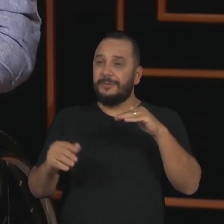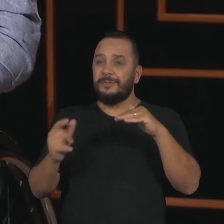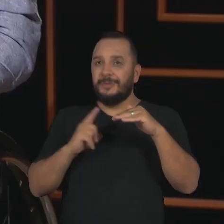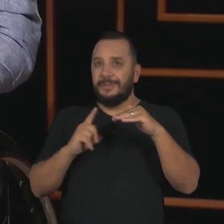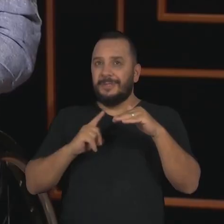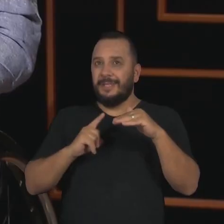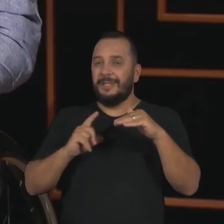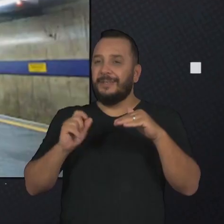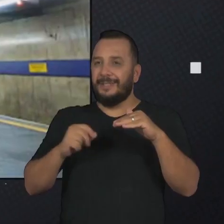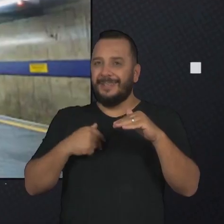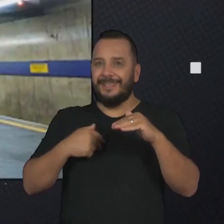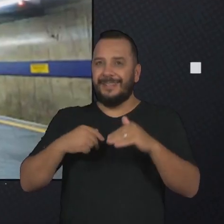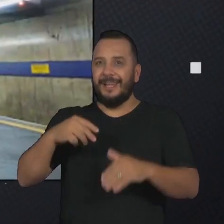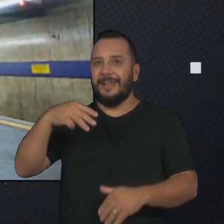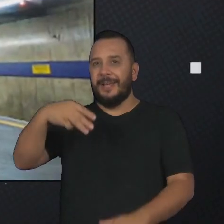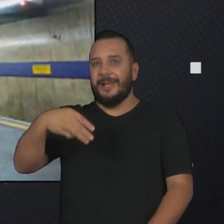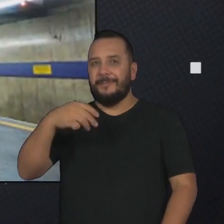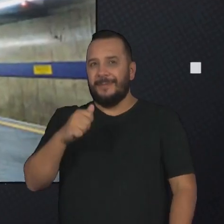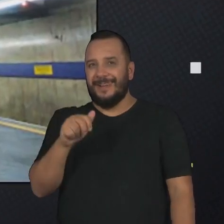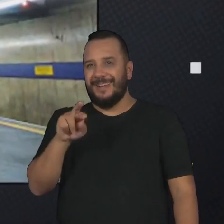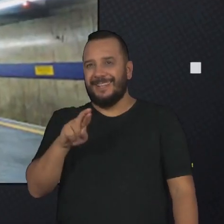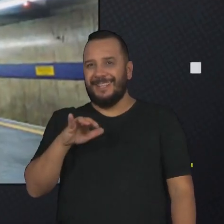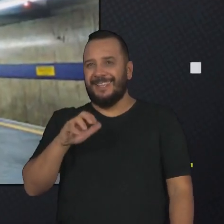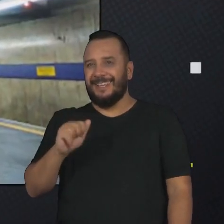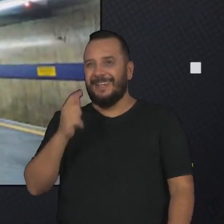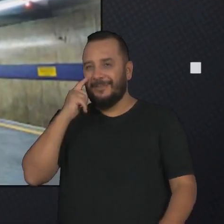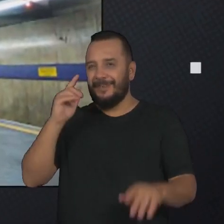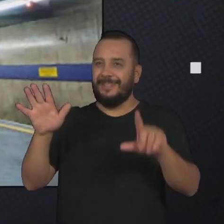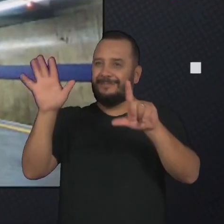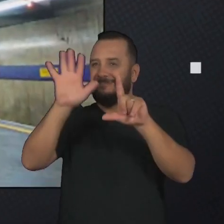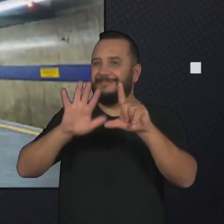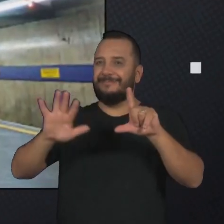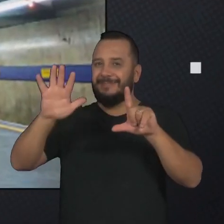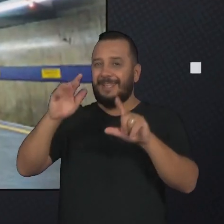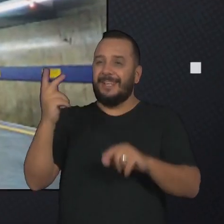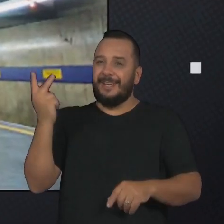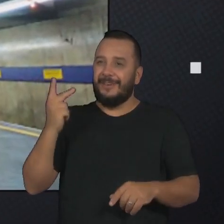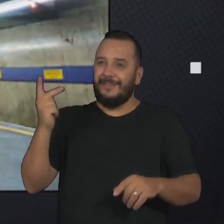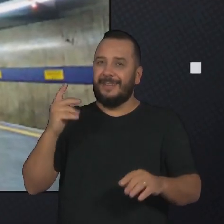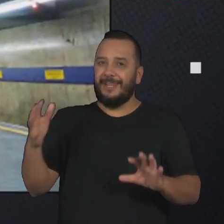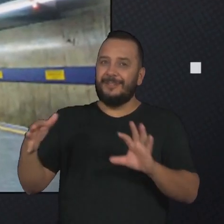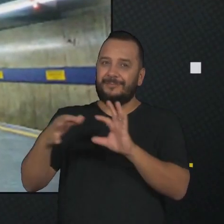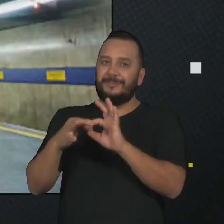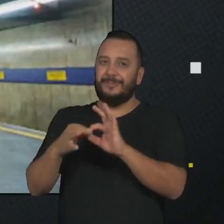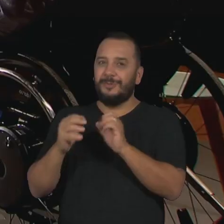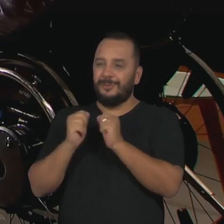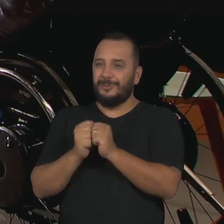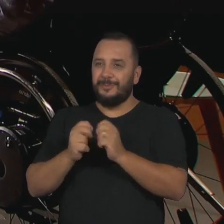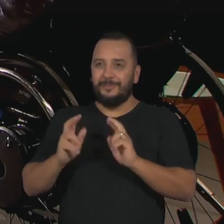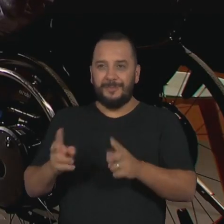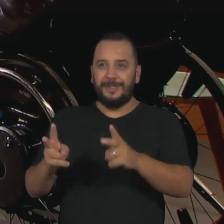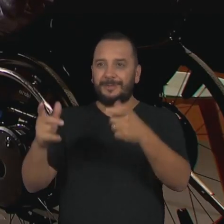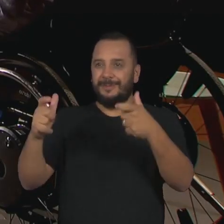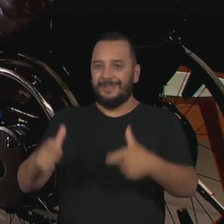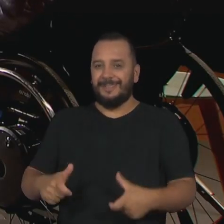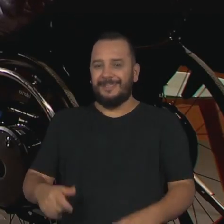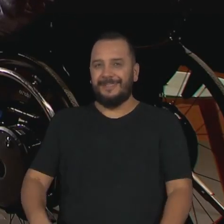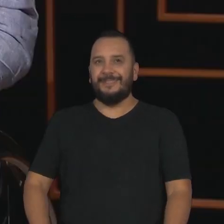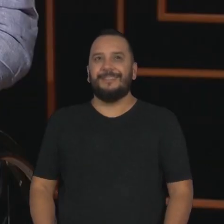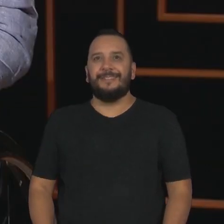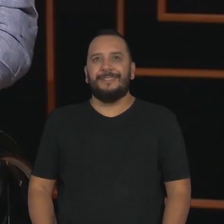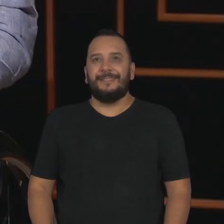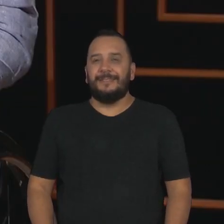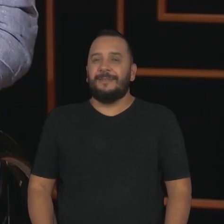painel da Maria. Então, temos nós dois juntos na mesma estação. Muito bom.